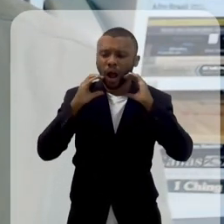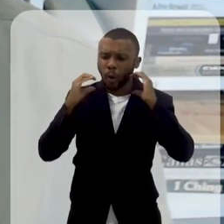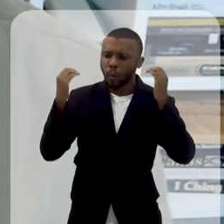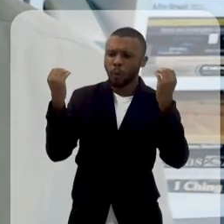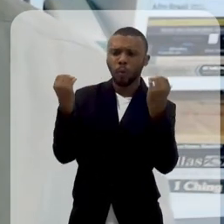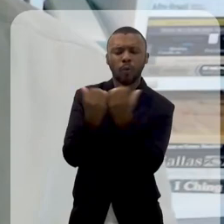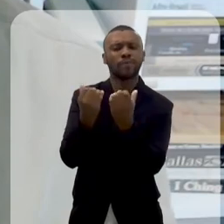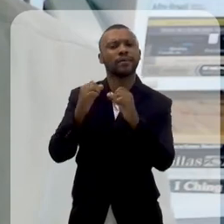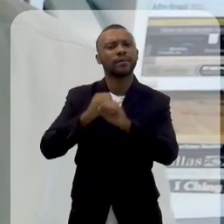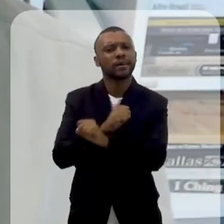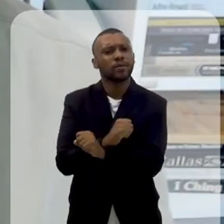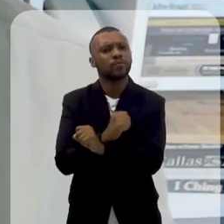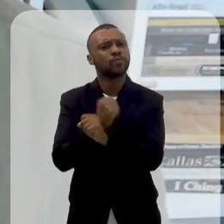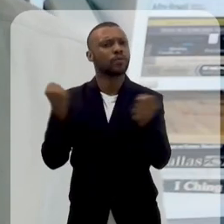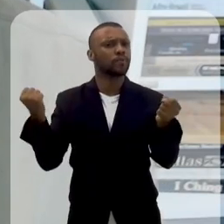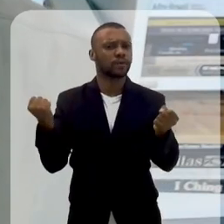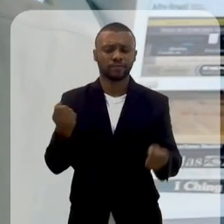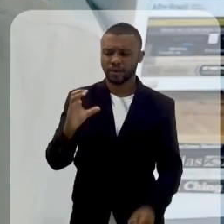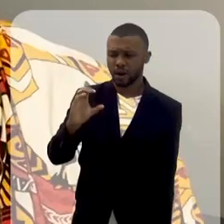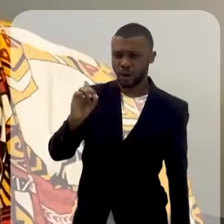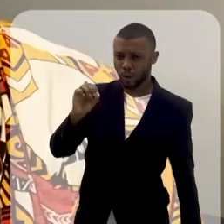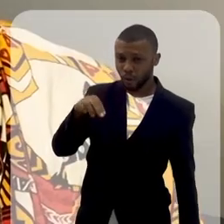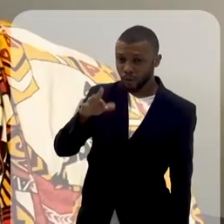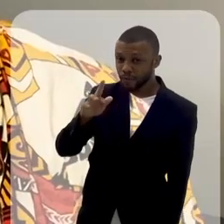o que é a Confraria do Impossível.